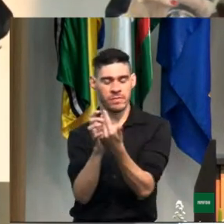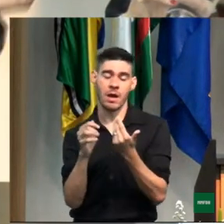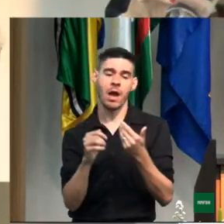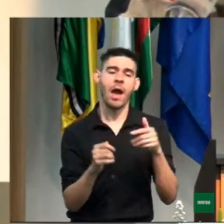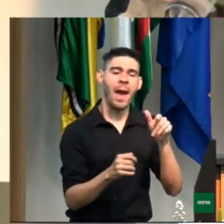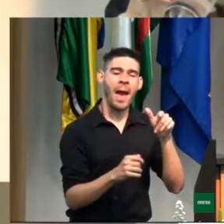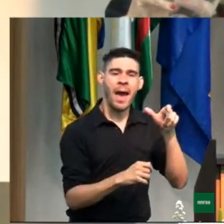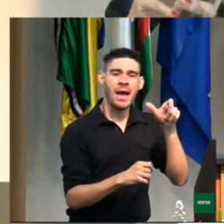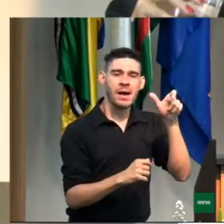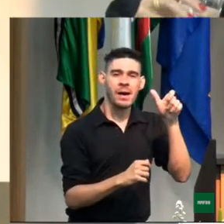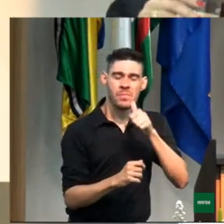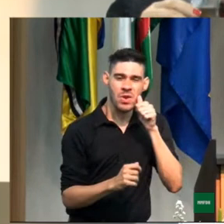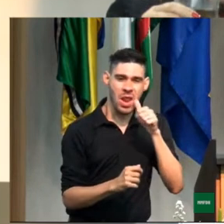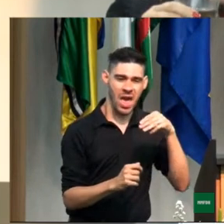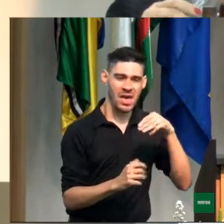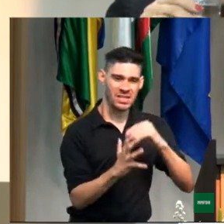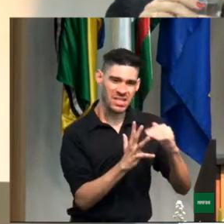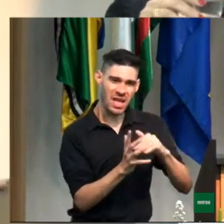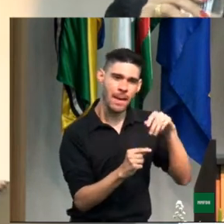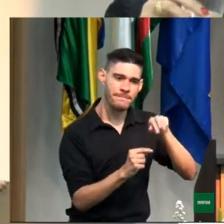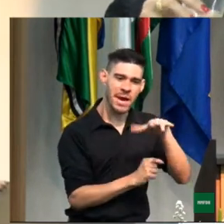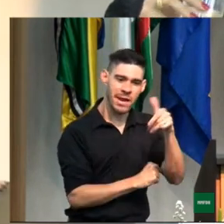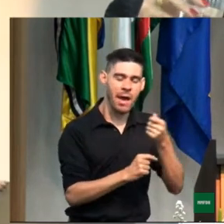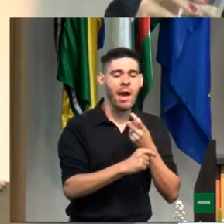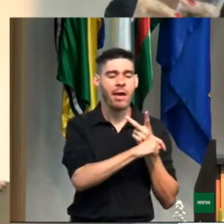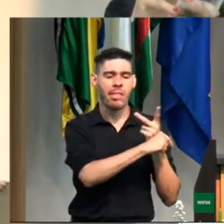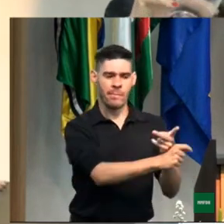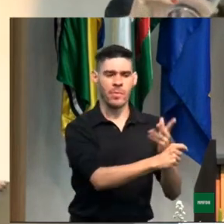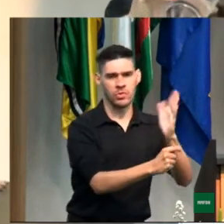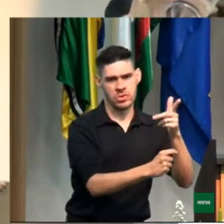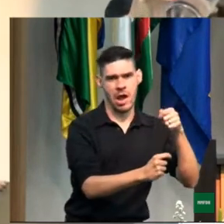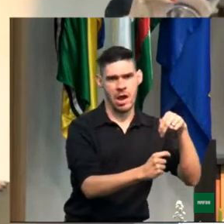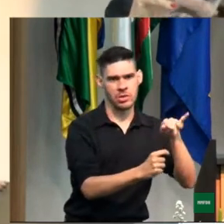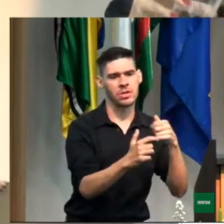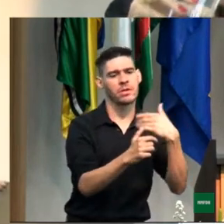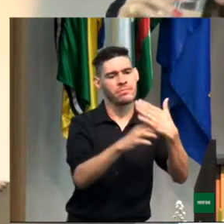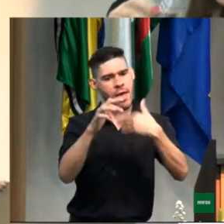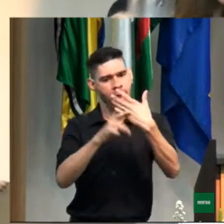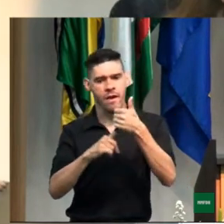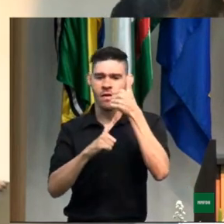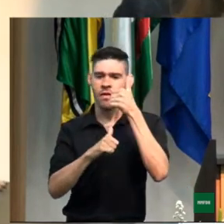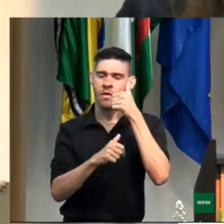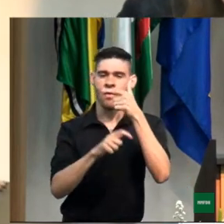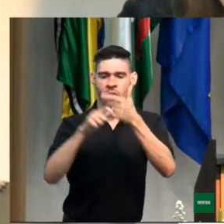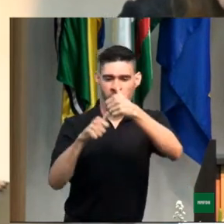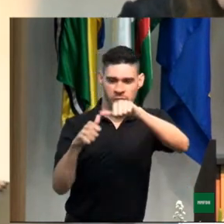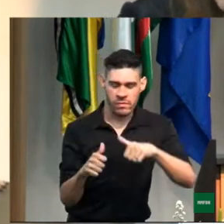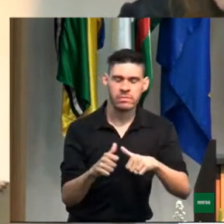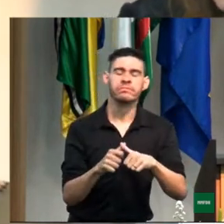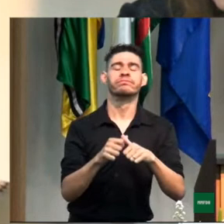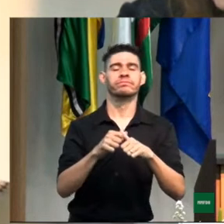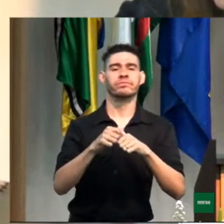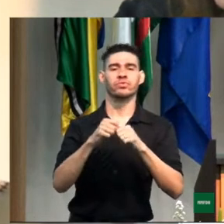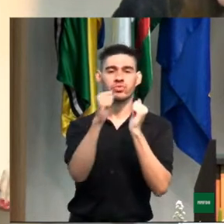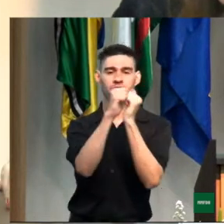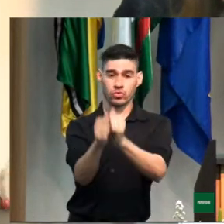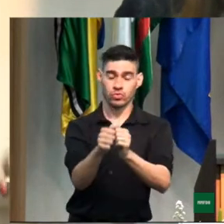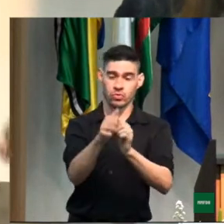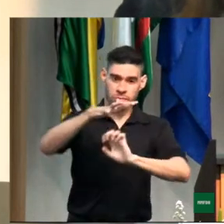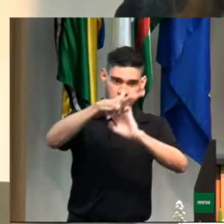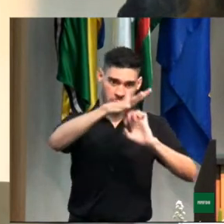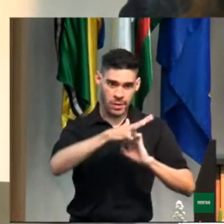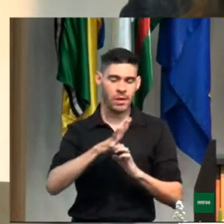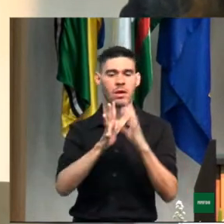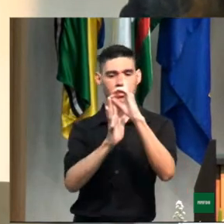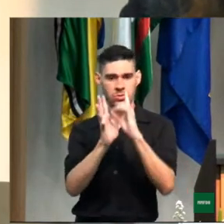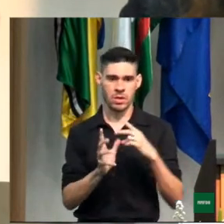ter procurado a secretária Ângela, então, a gente está em processo de revisão com o olhar de empresa de direitos humanos, para que neste decreto,